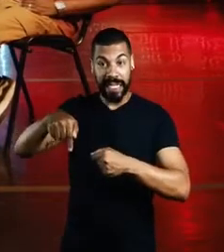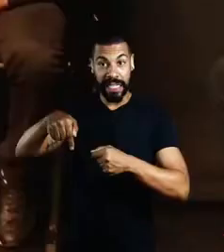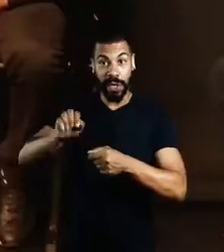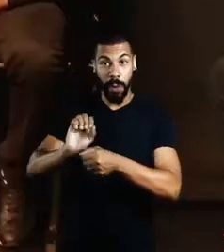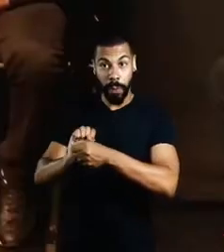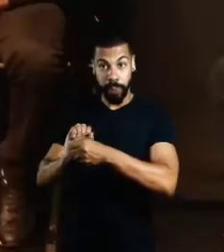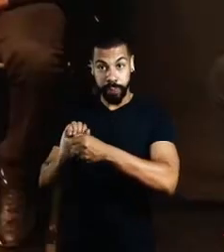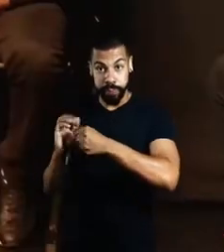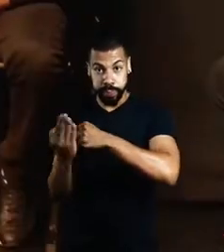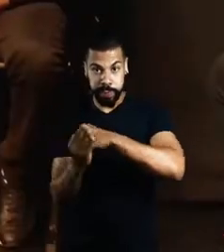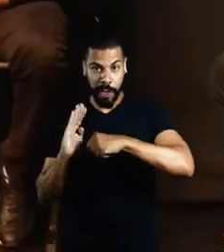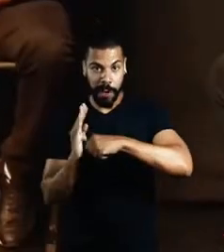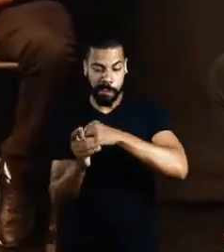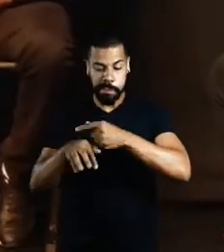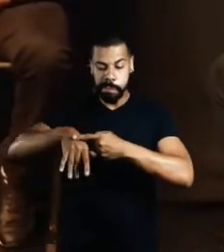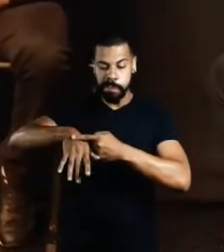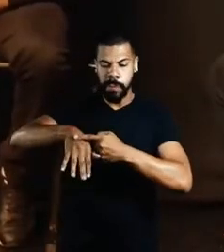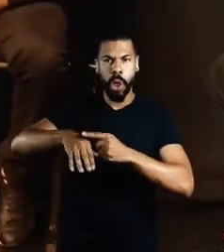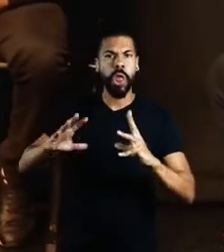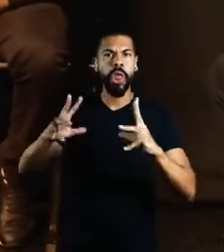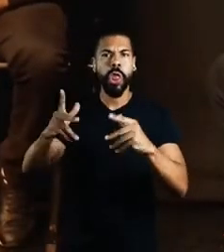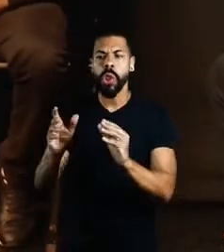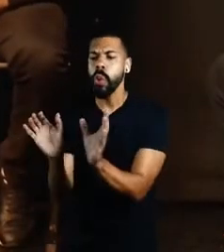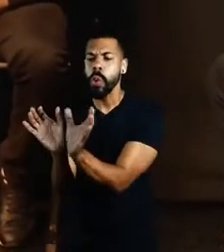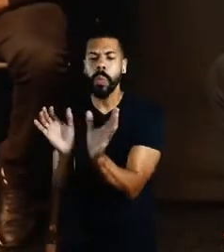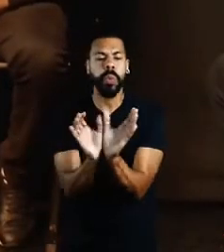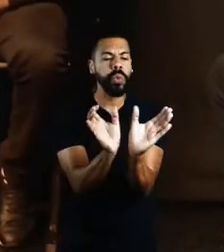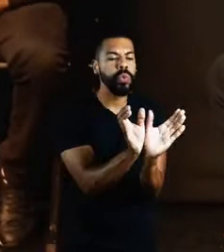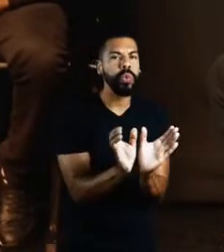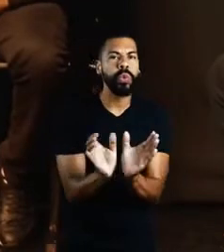teve todos os grupos de rap vieram conhecer